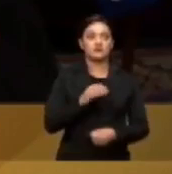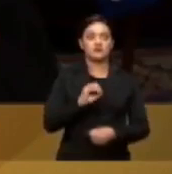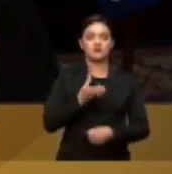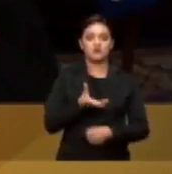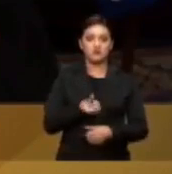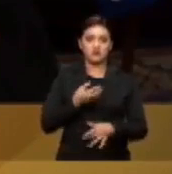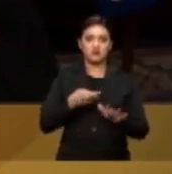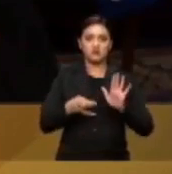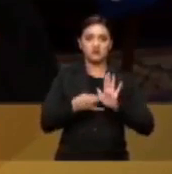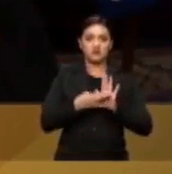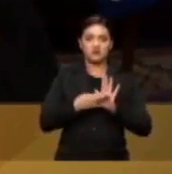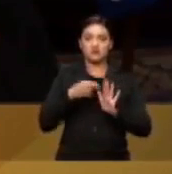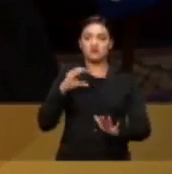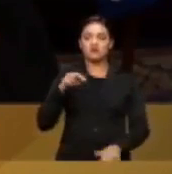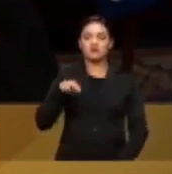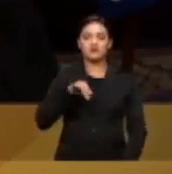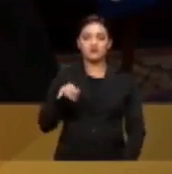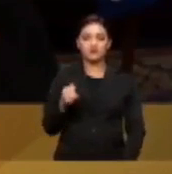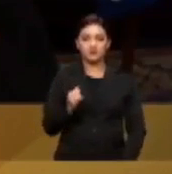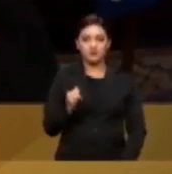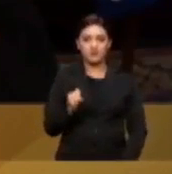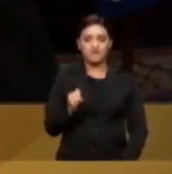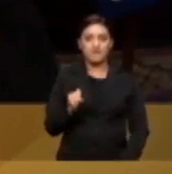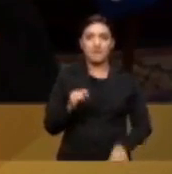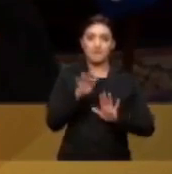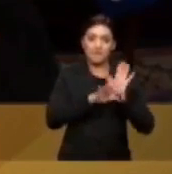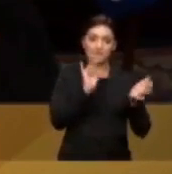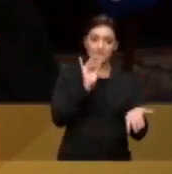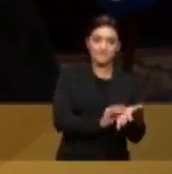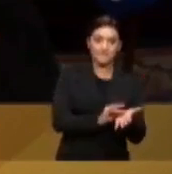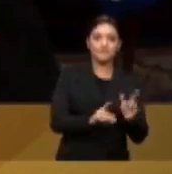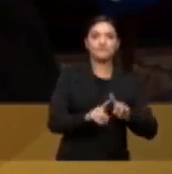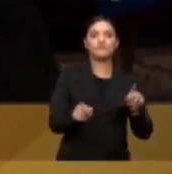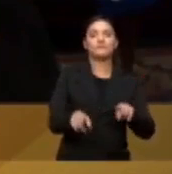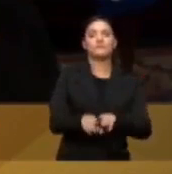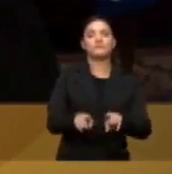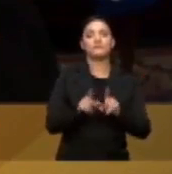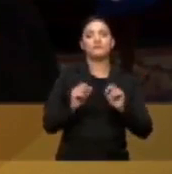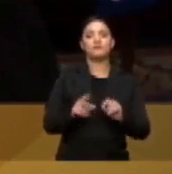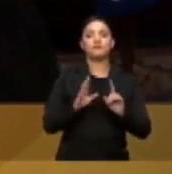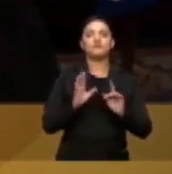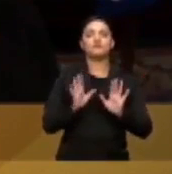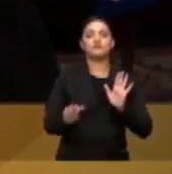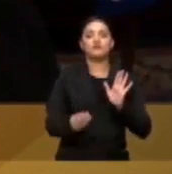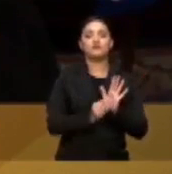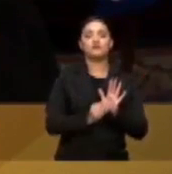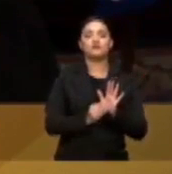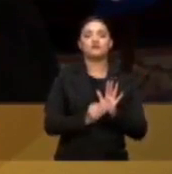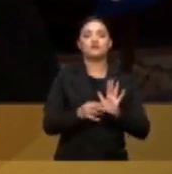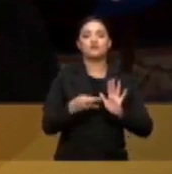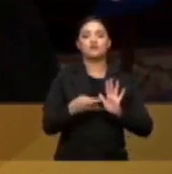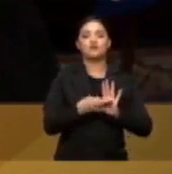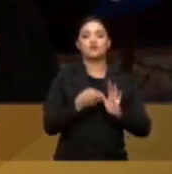Interno do Conselho Nacional de Justiça, tanto na sua redação originária, quanto na conferida pela emenda